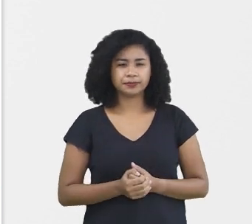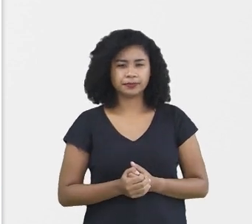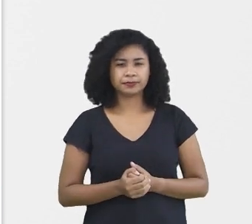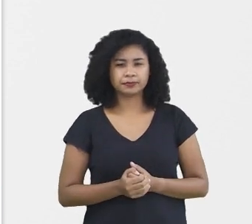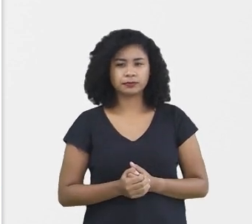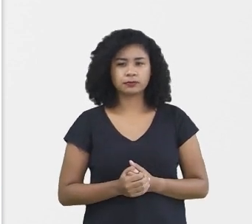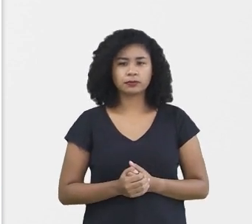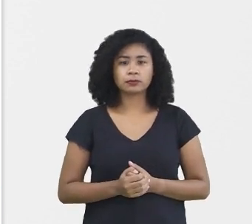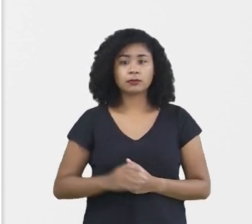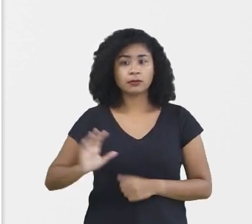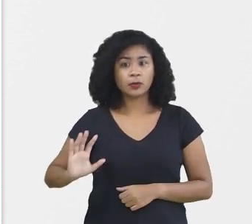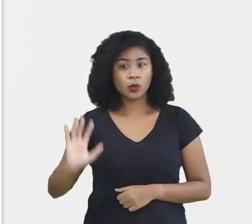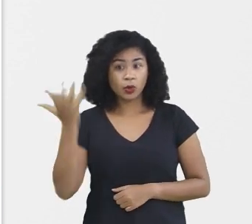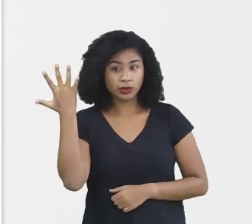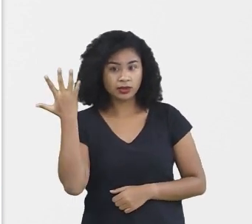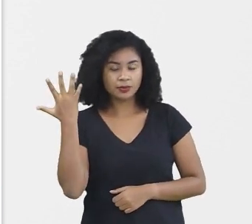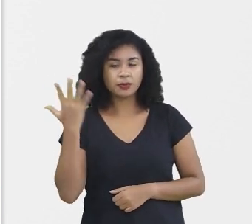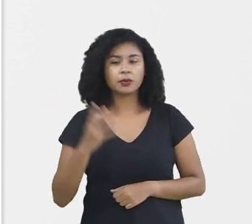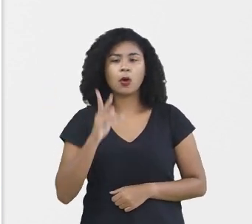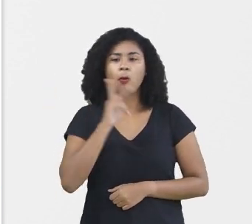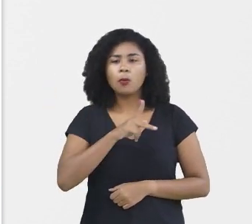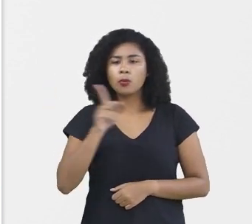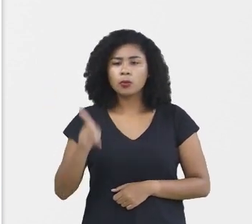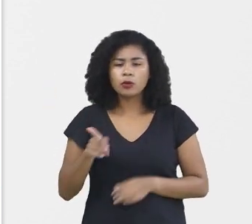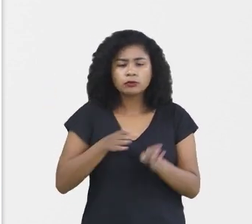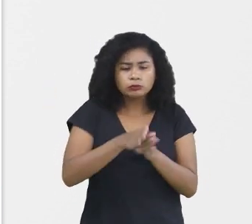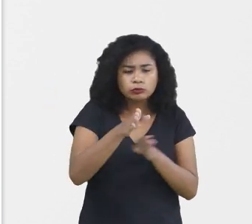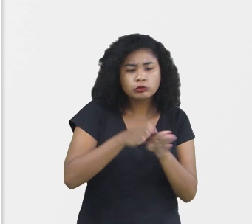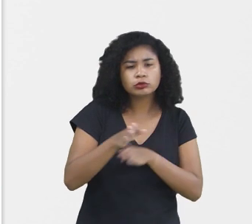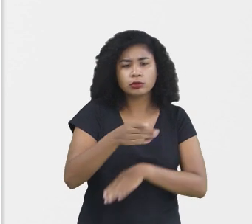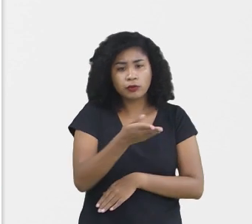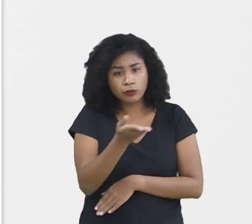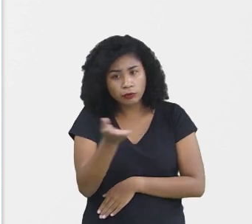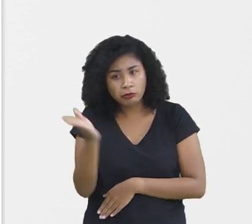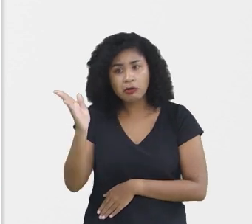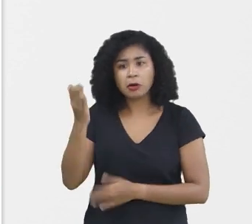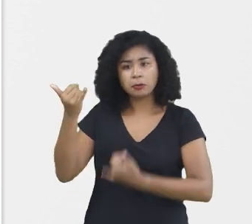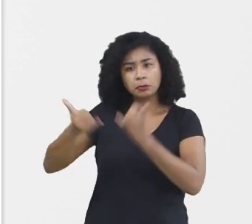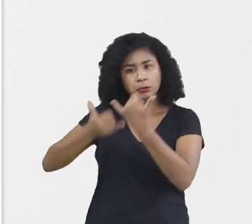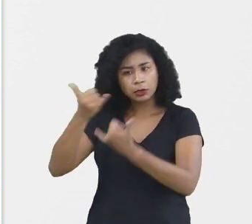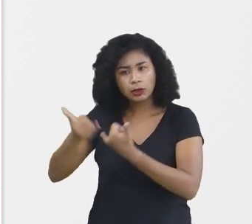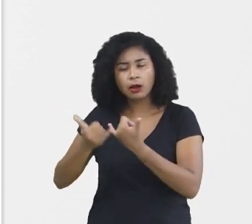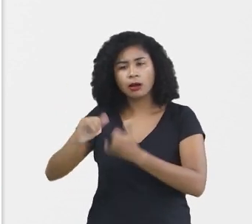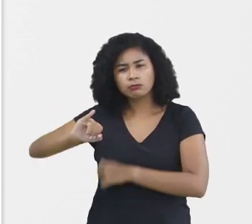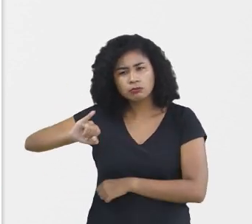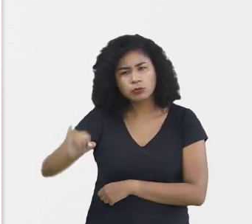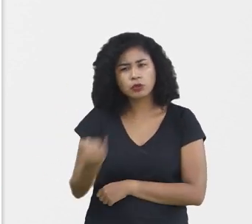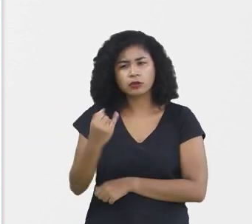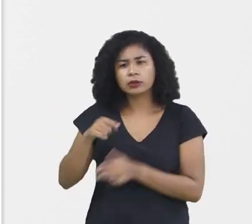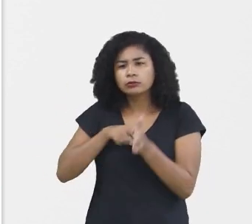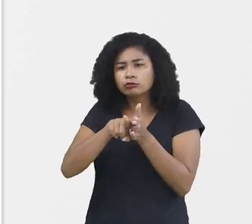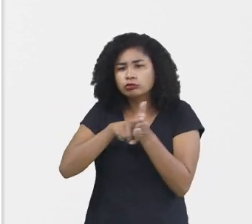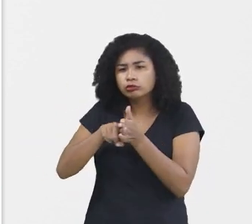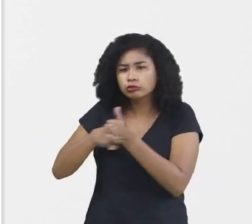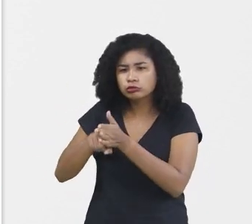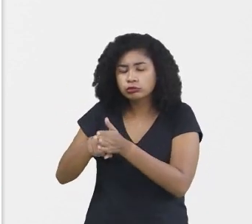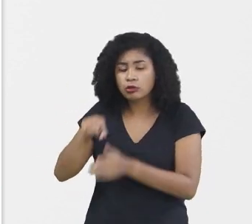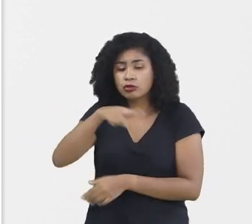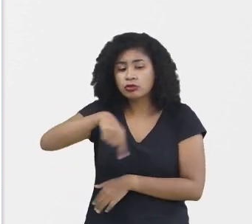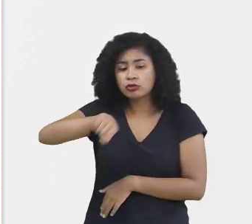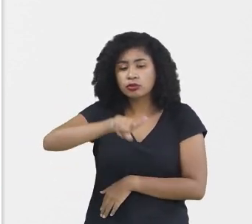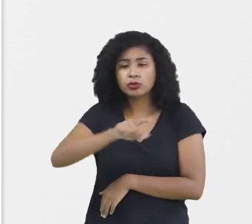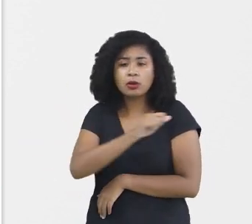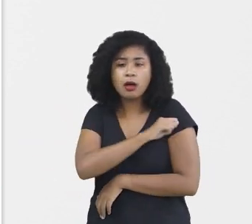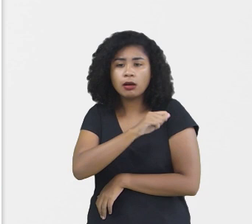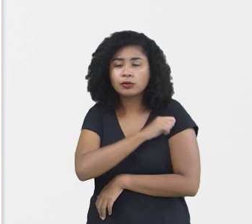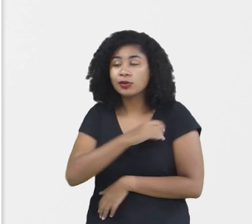quê? O professor, né, com certeza orientou eles a fazer a pesquisa desse brinquedo e eles foram e gostaram bastante e